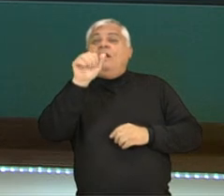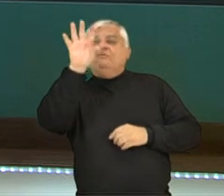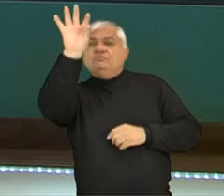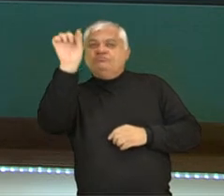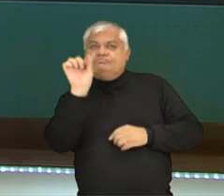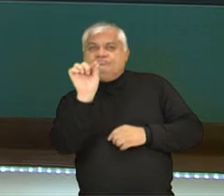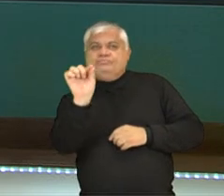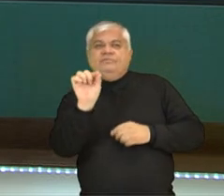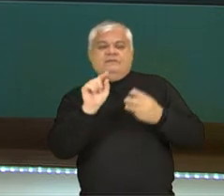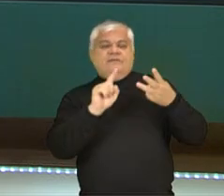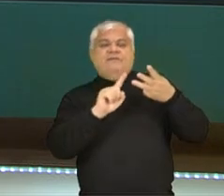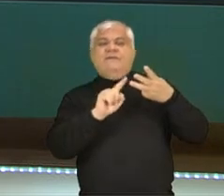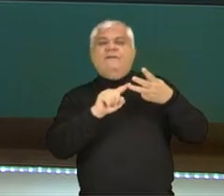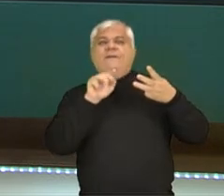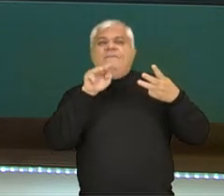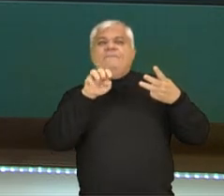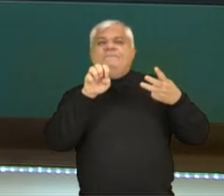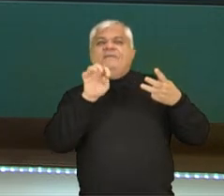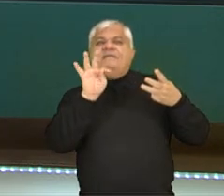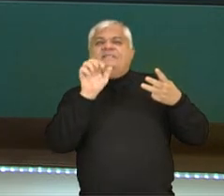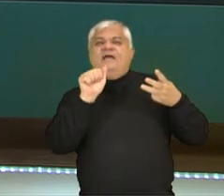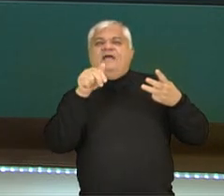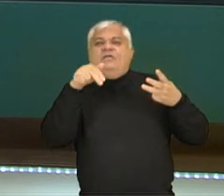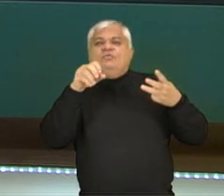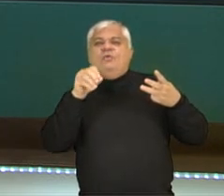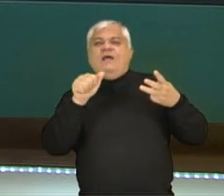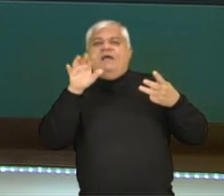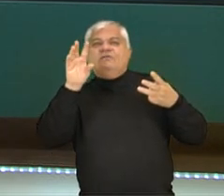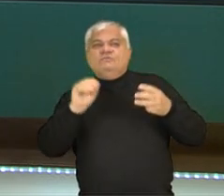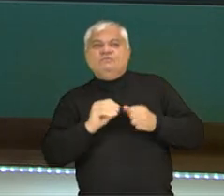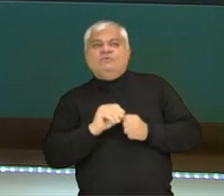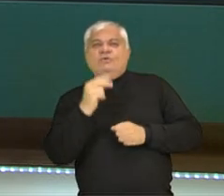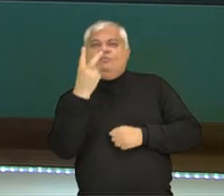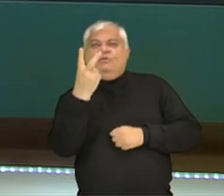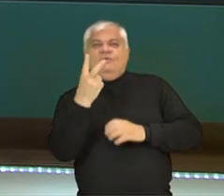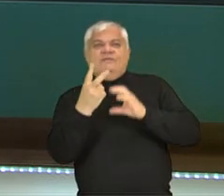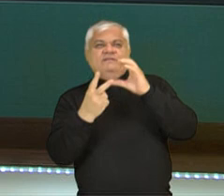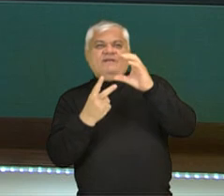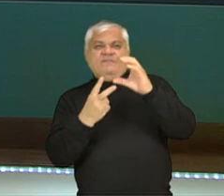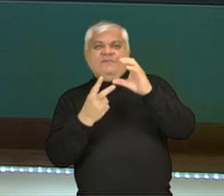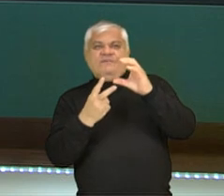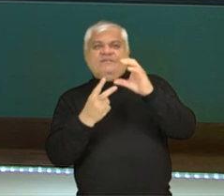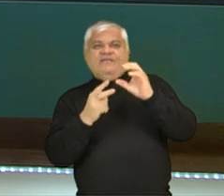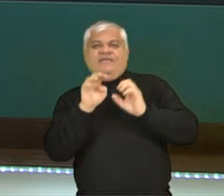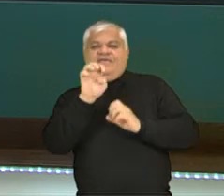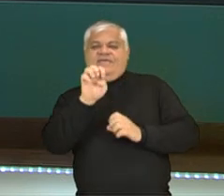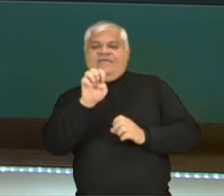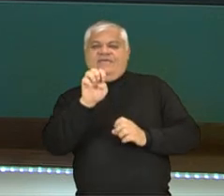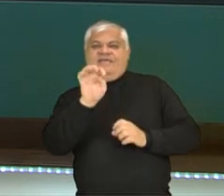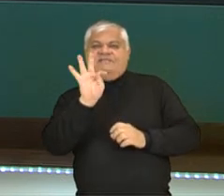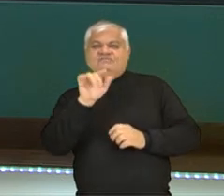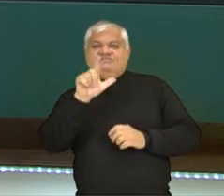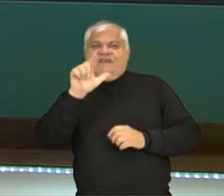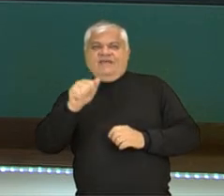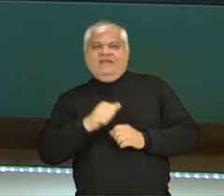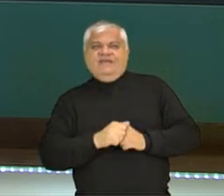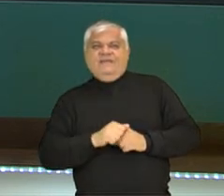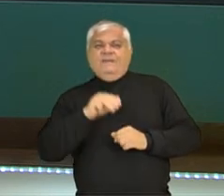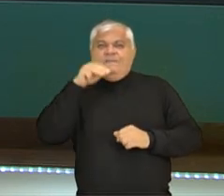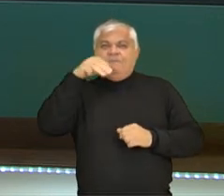éster, metanoato e o radicalzinho aqui de 2 carbonos, etila. Então o nome vai